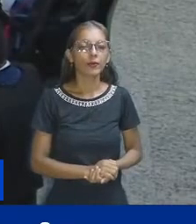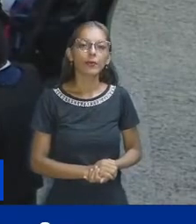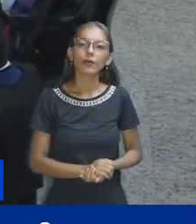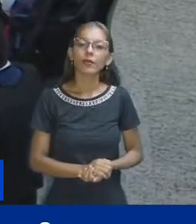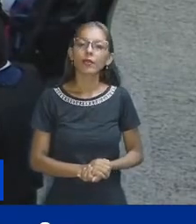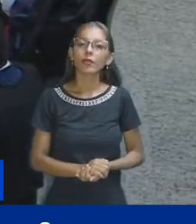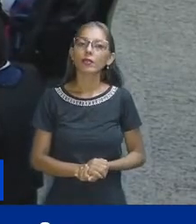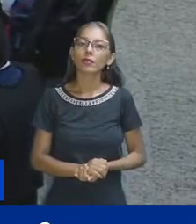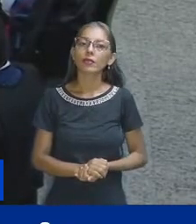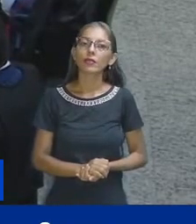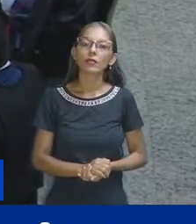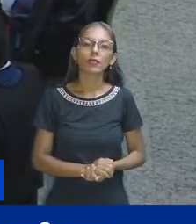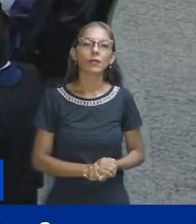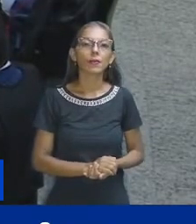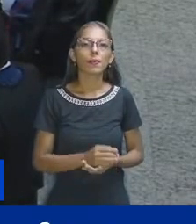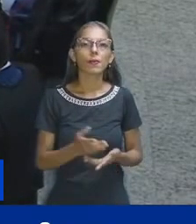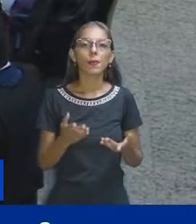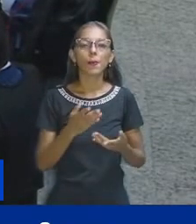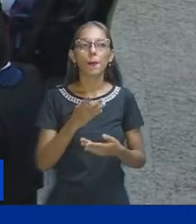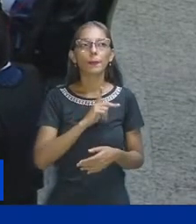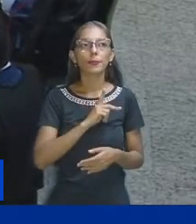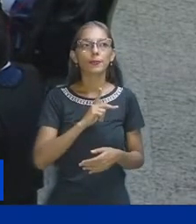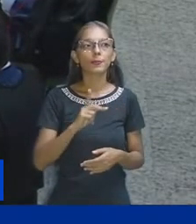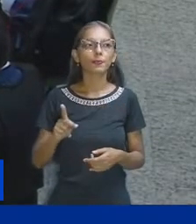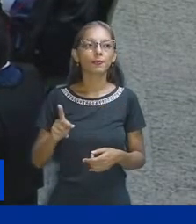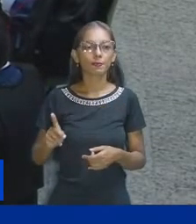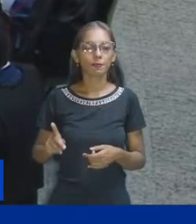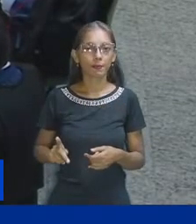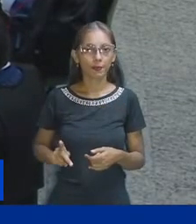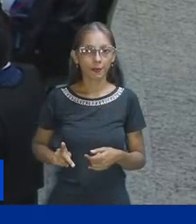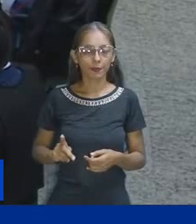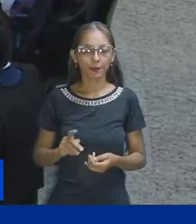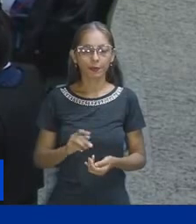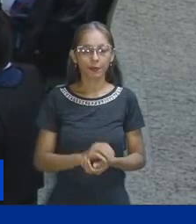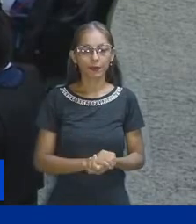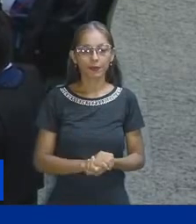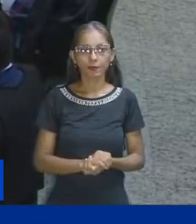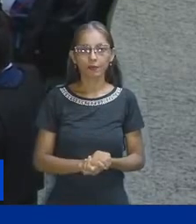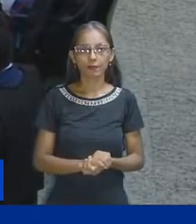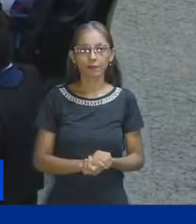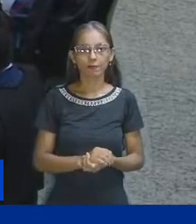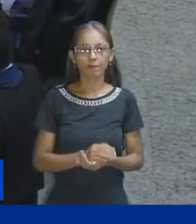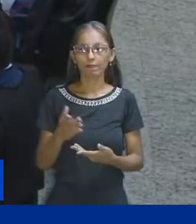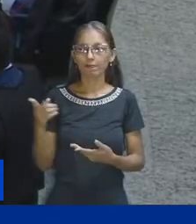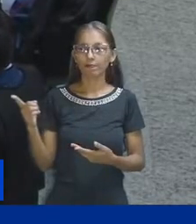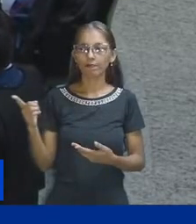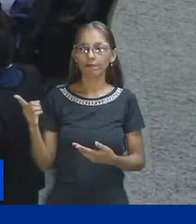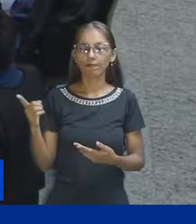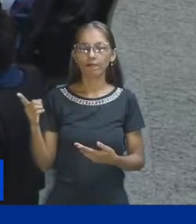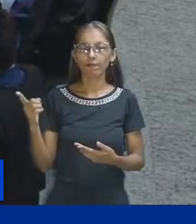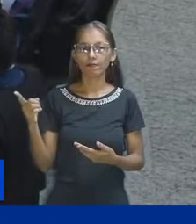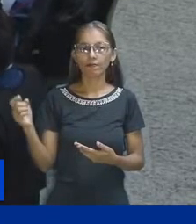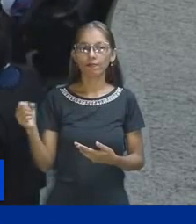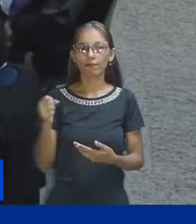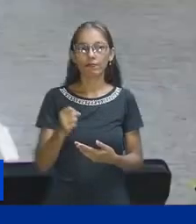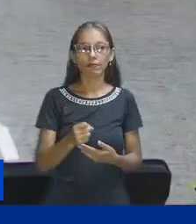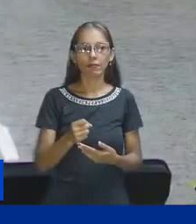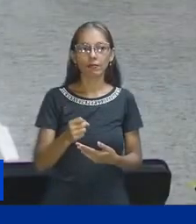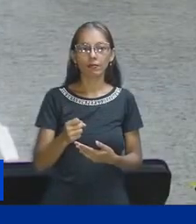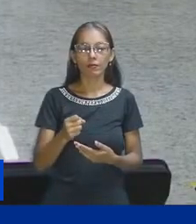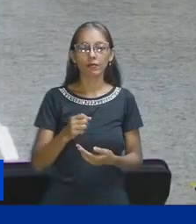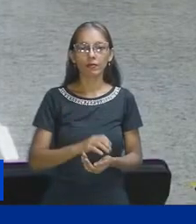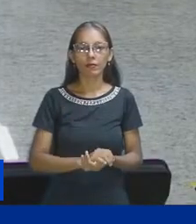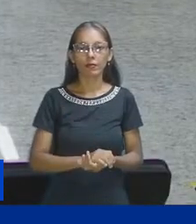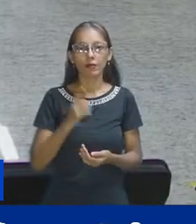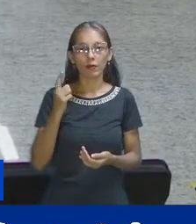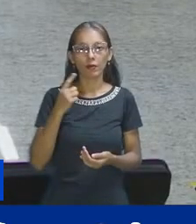Doutor Milton, muito obrigado. Vamos passar, então, a palavra ao doutor Vladimir Belmino. Inicialmente, o doutor, então, Eduardo